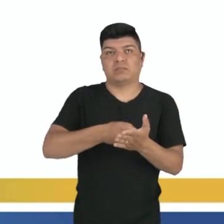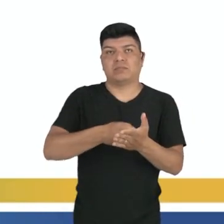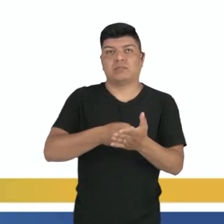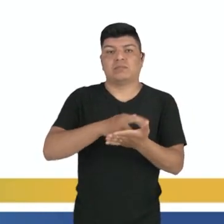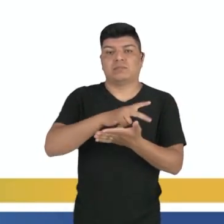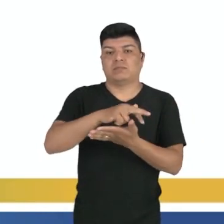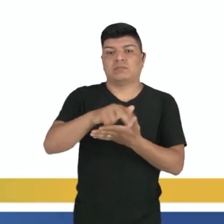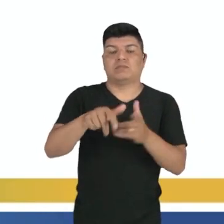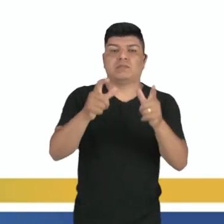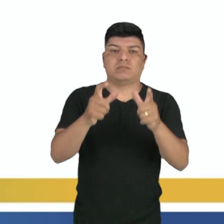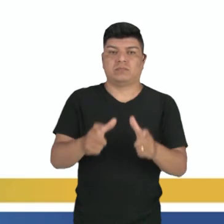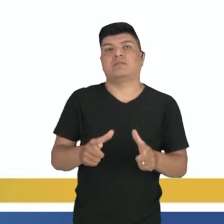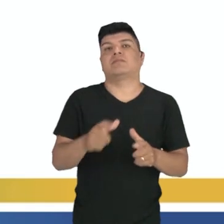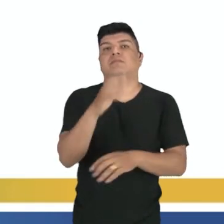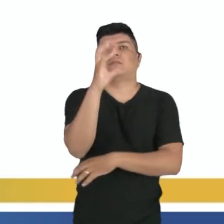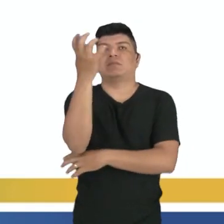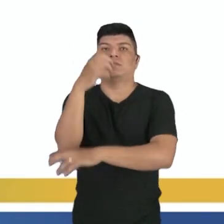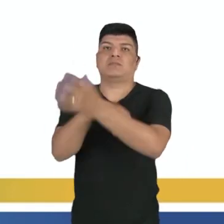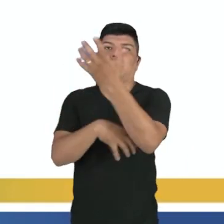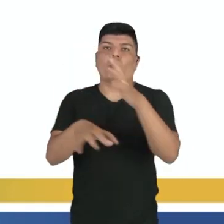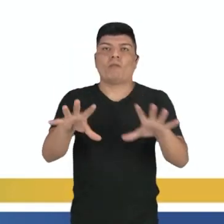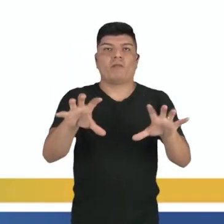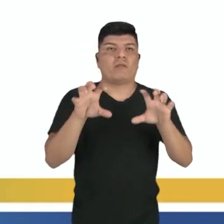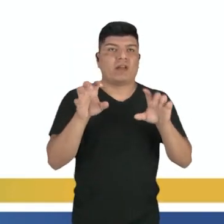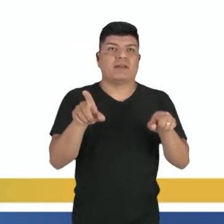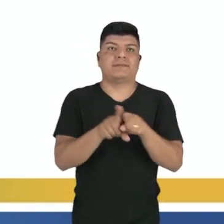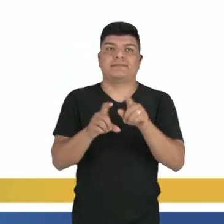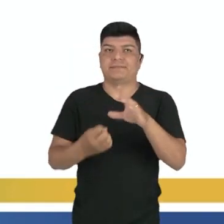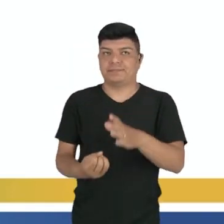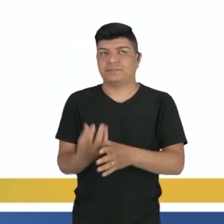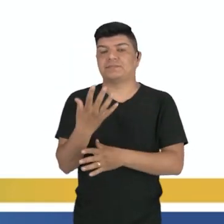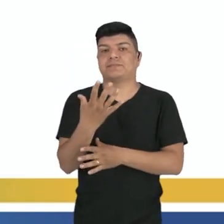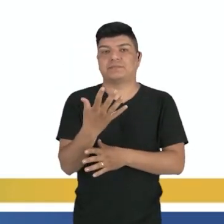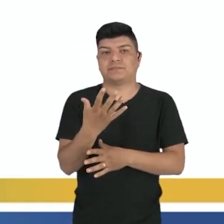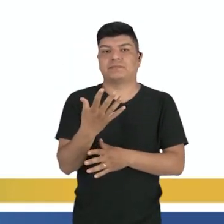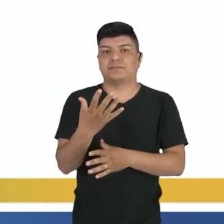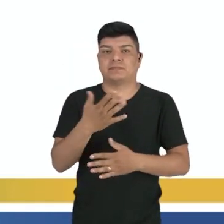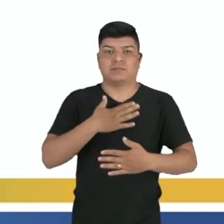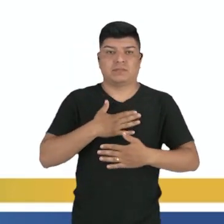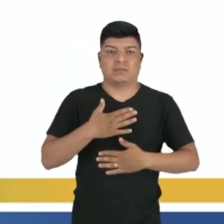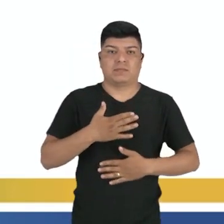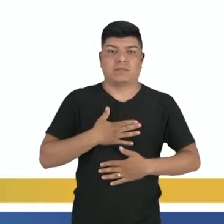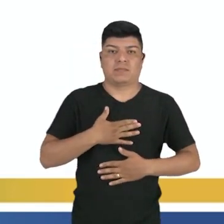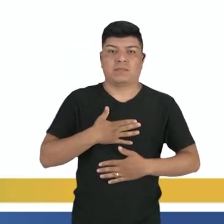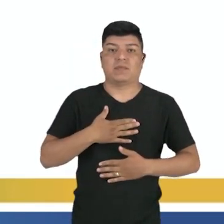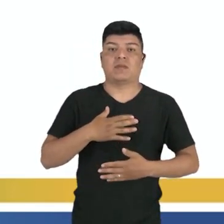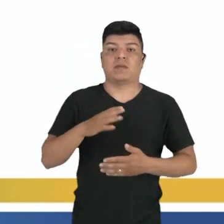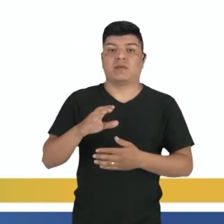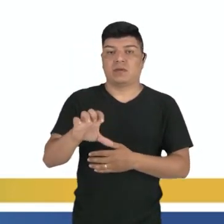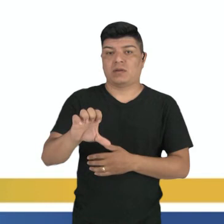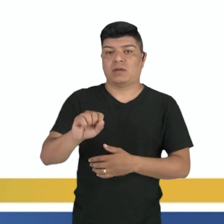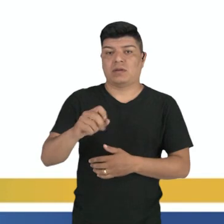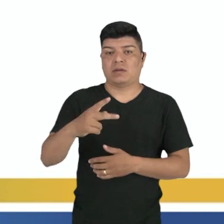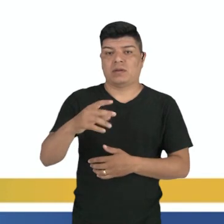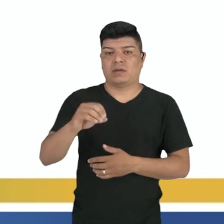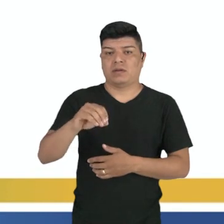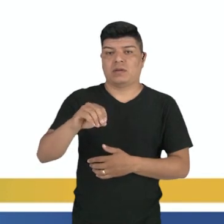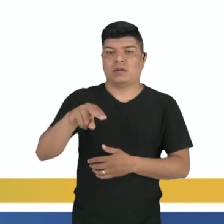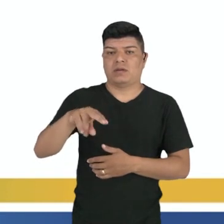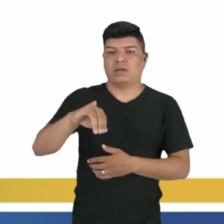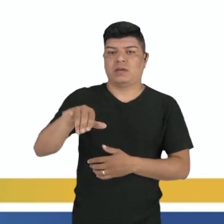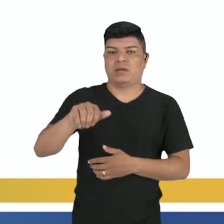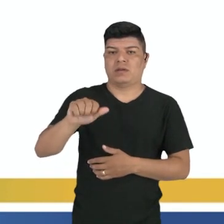às variações ambientais, como seca, e vão se originar aí no interior do corpo da esponja. Vai ter uma parede mais